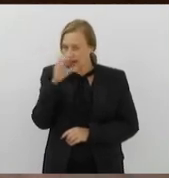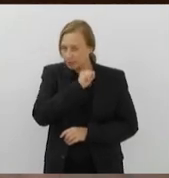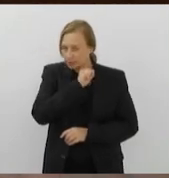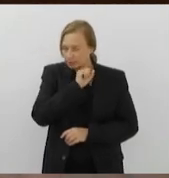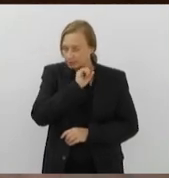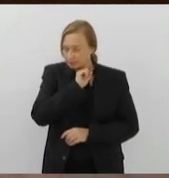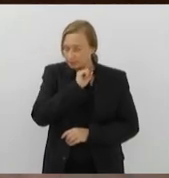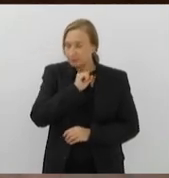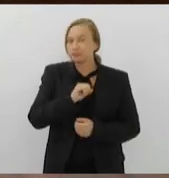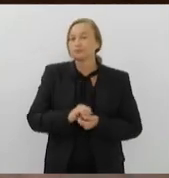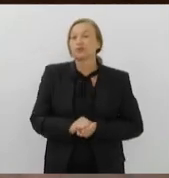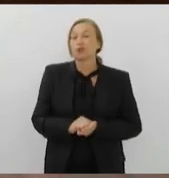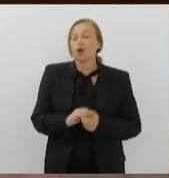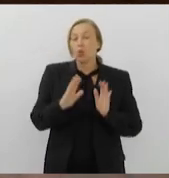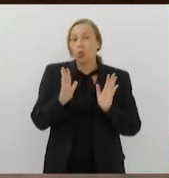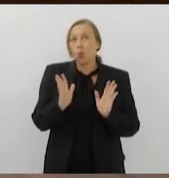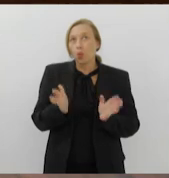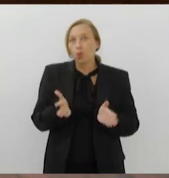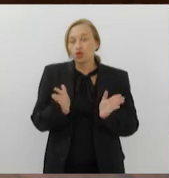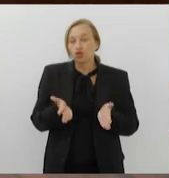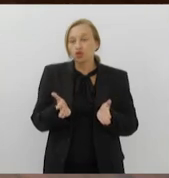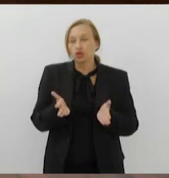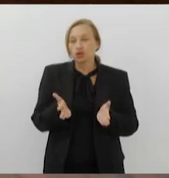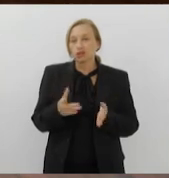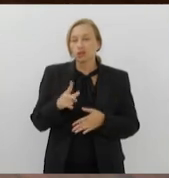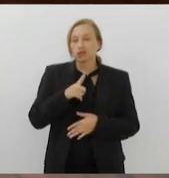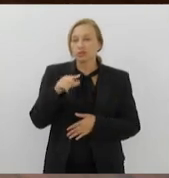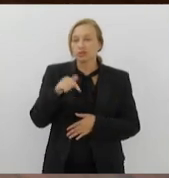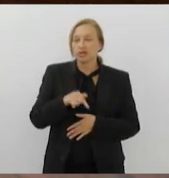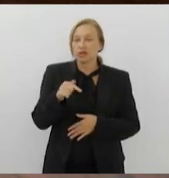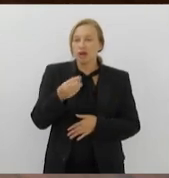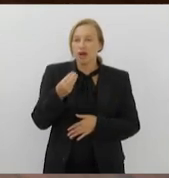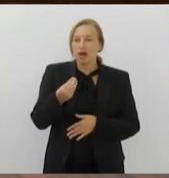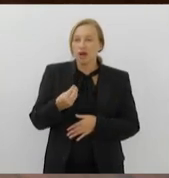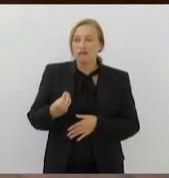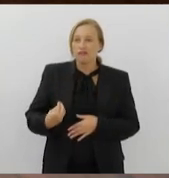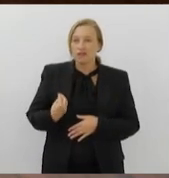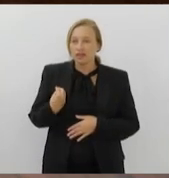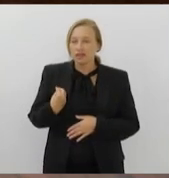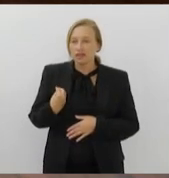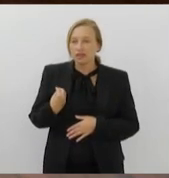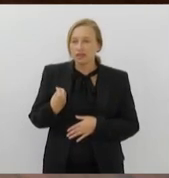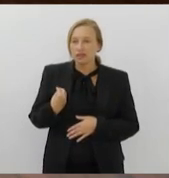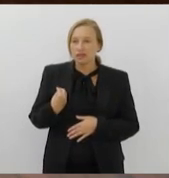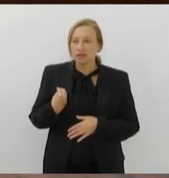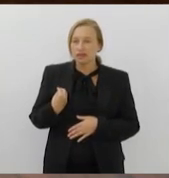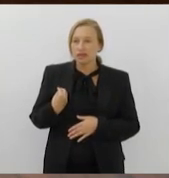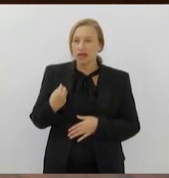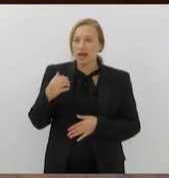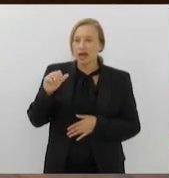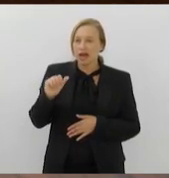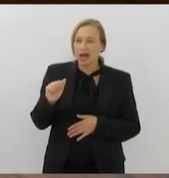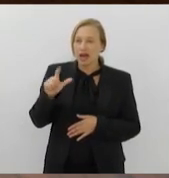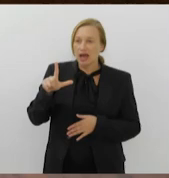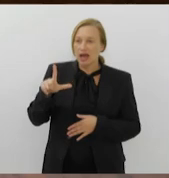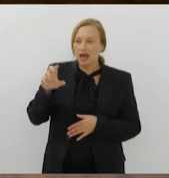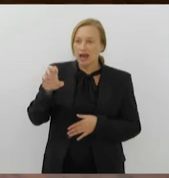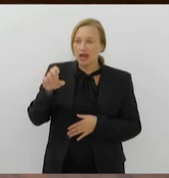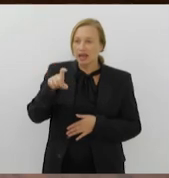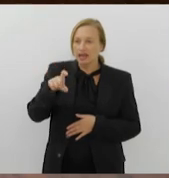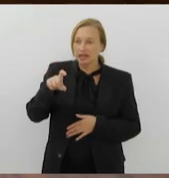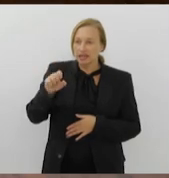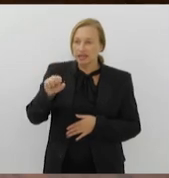que hoje nós temos aqui a presença da senhorita Alessandra Lincoln, da